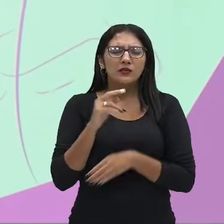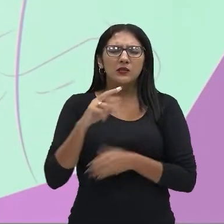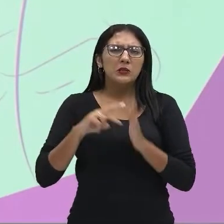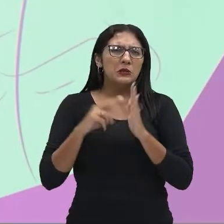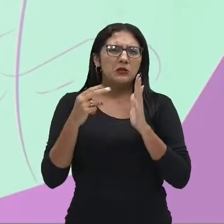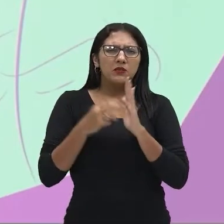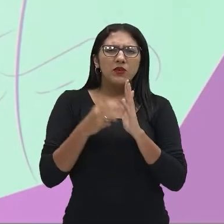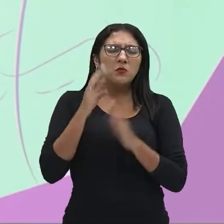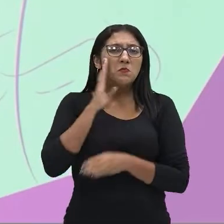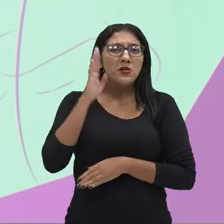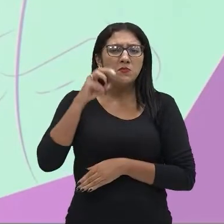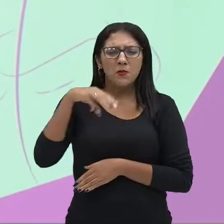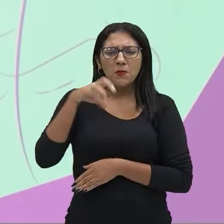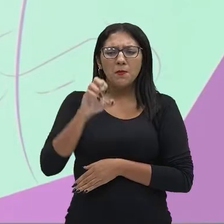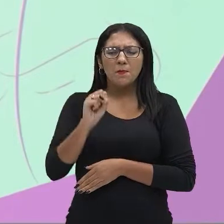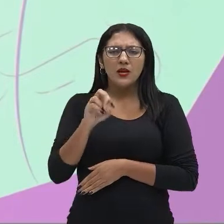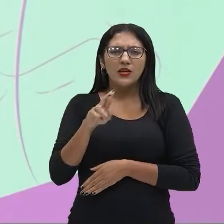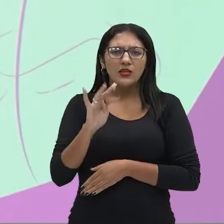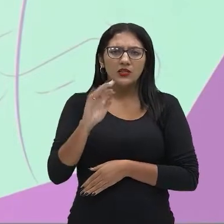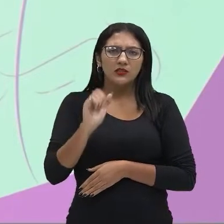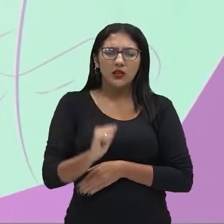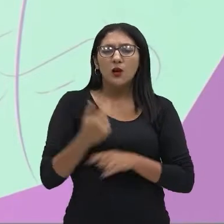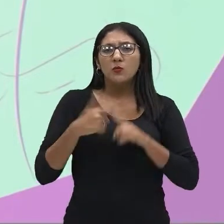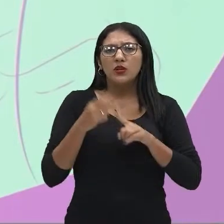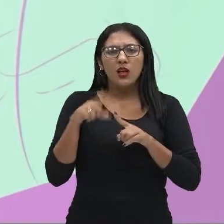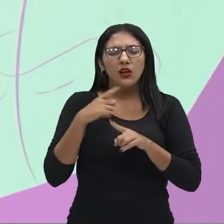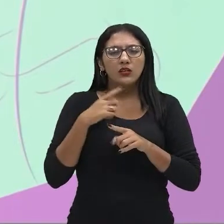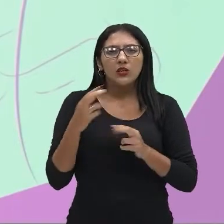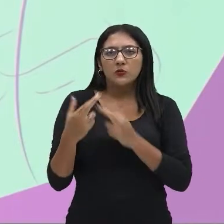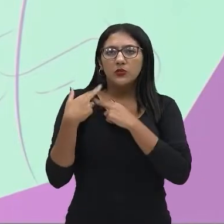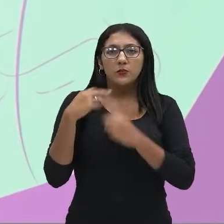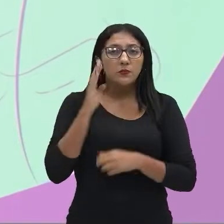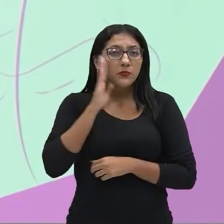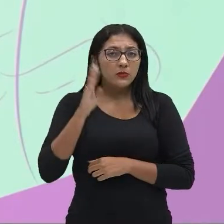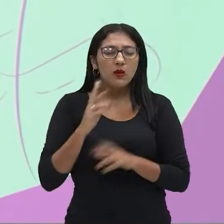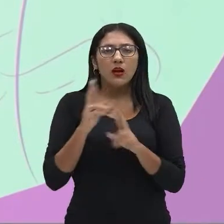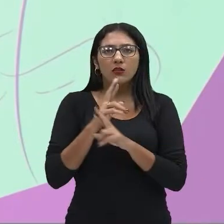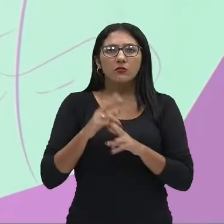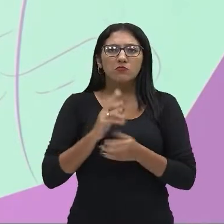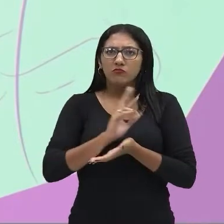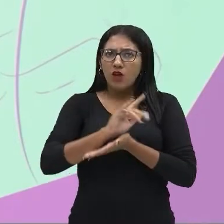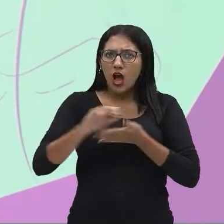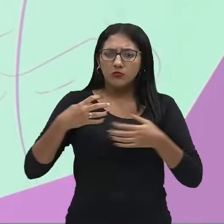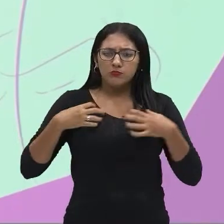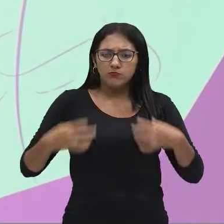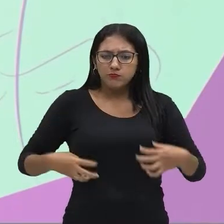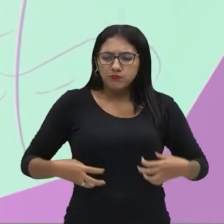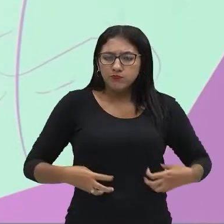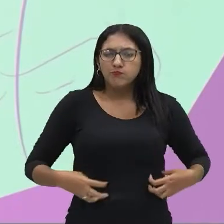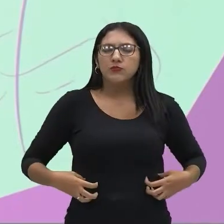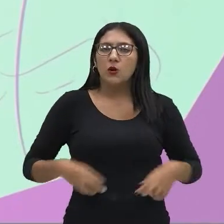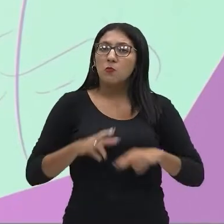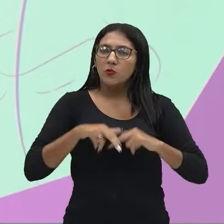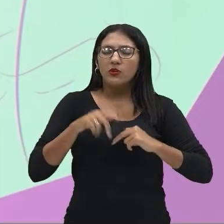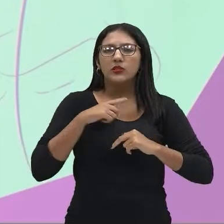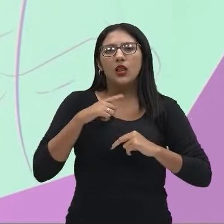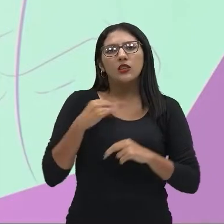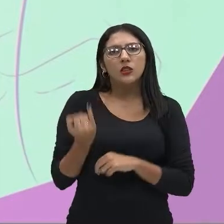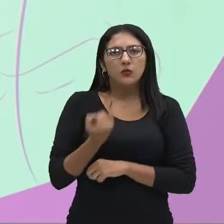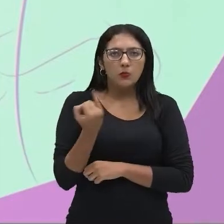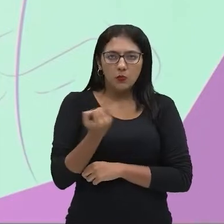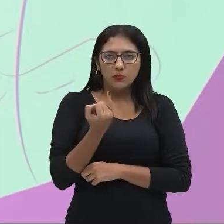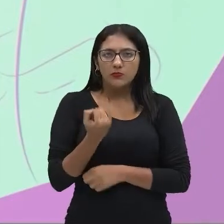porque ela vai produzir vários hormônios que eles vão atuar em vários órgãos. por isso que ela é chamada de glândula